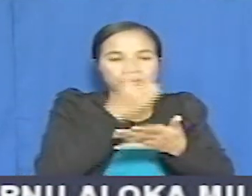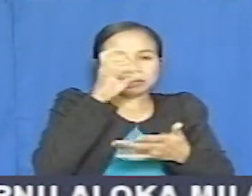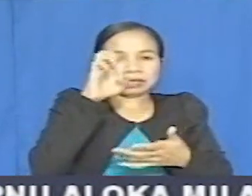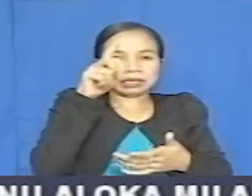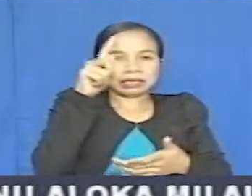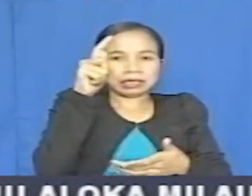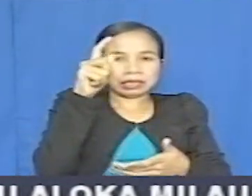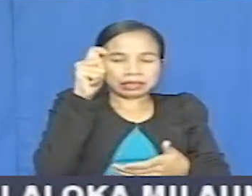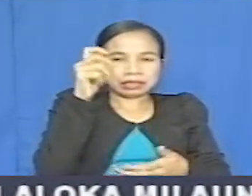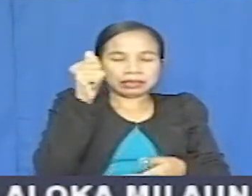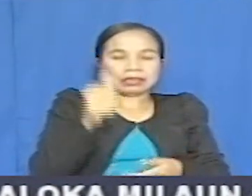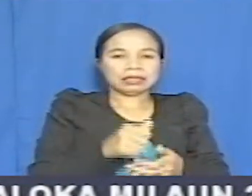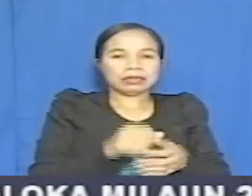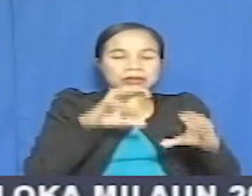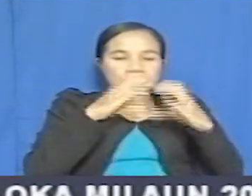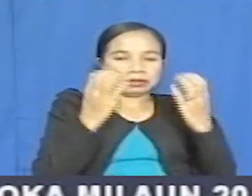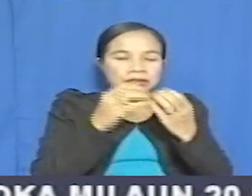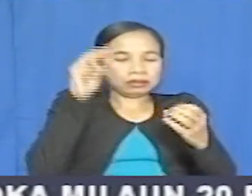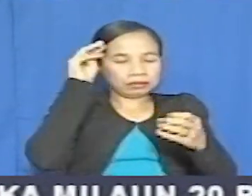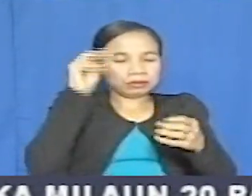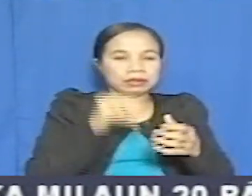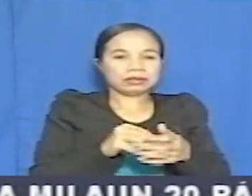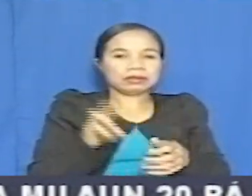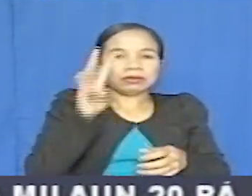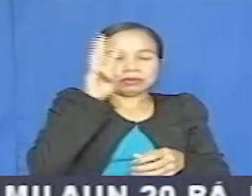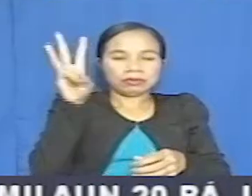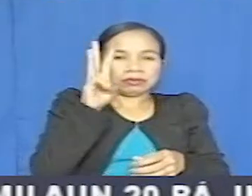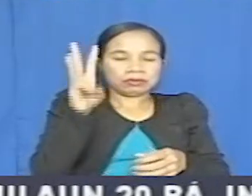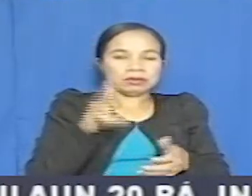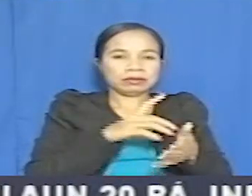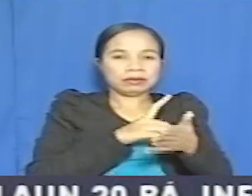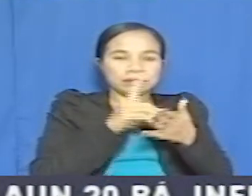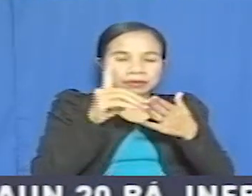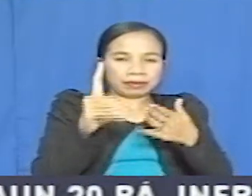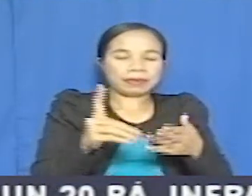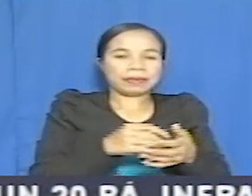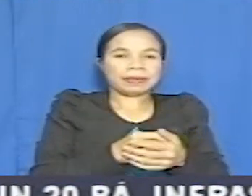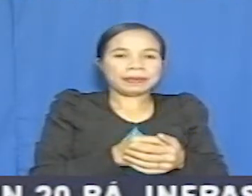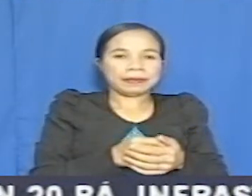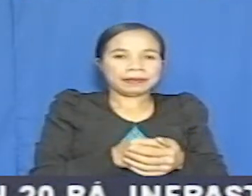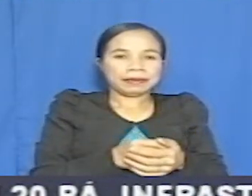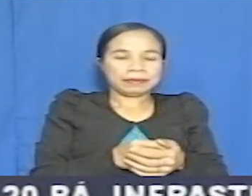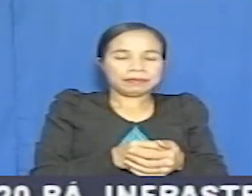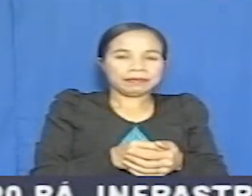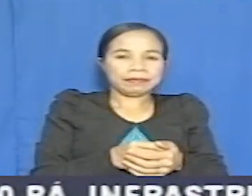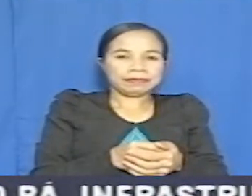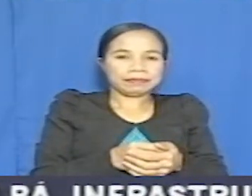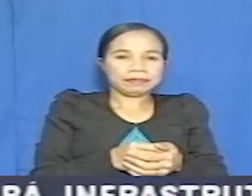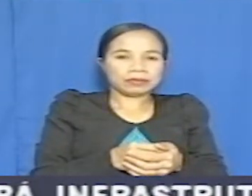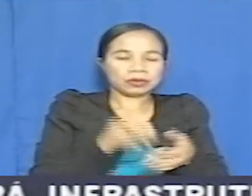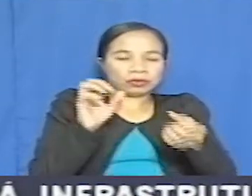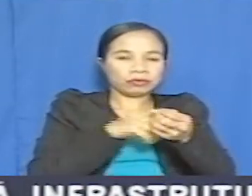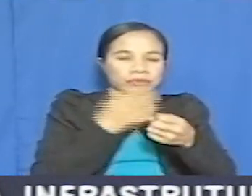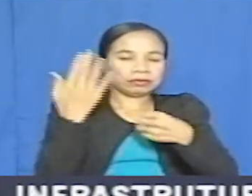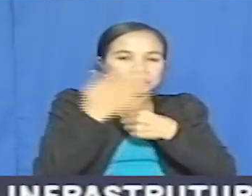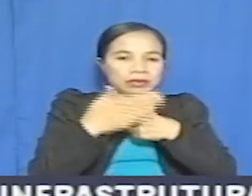Conselho Ministro Ordinária, quarta-feira, e a Palácio do Governo analisa a ponto de situação epidemiológica país nian.